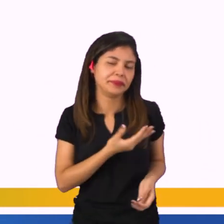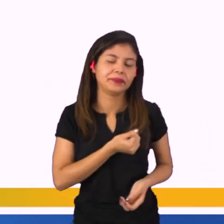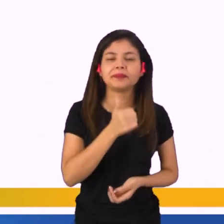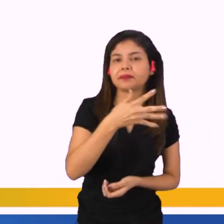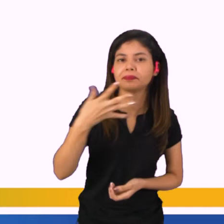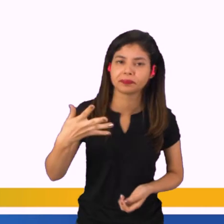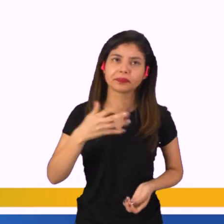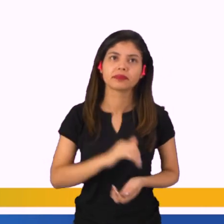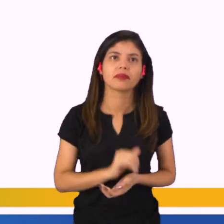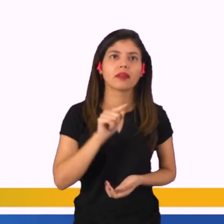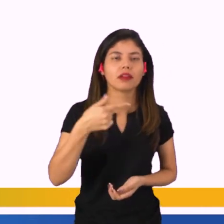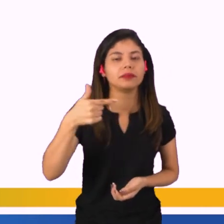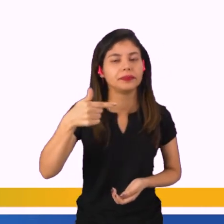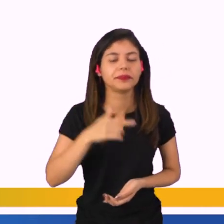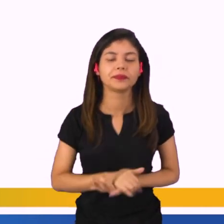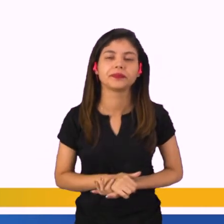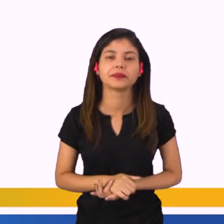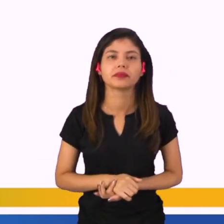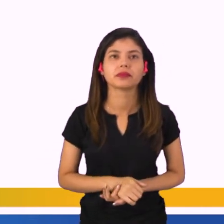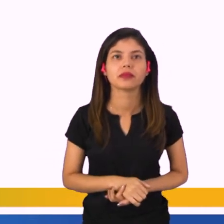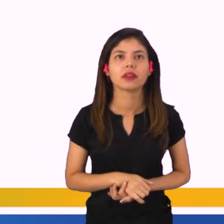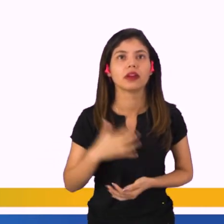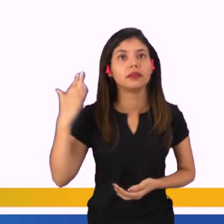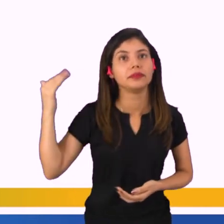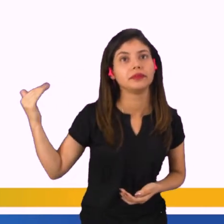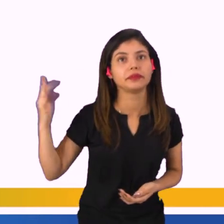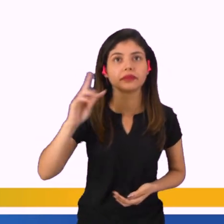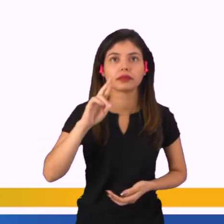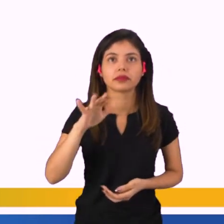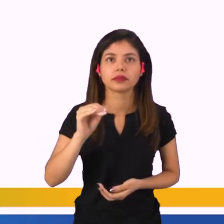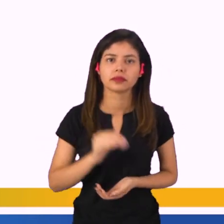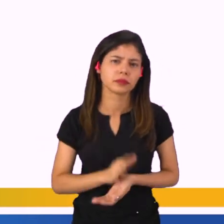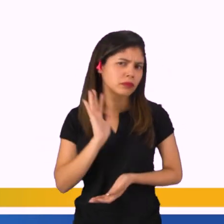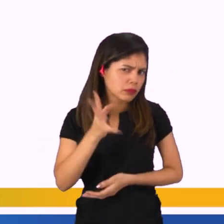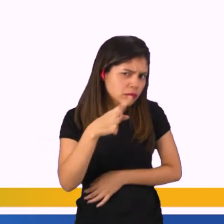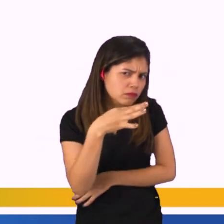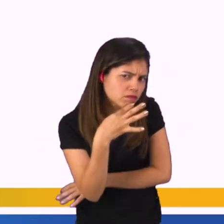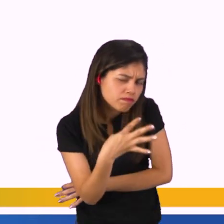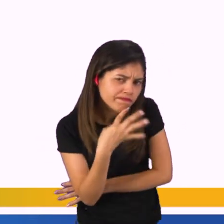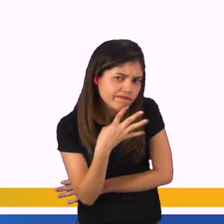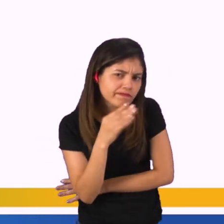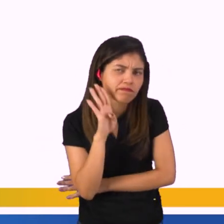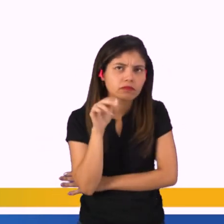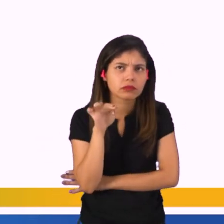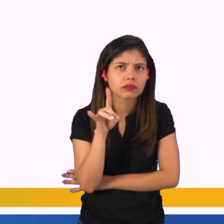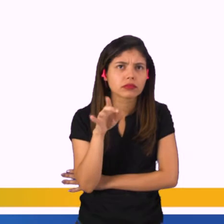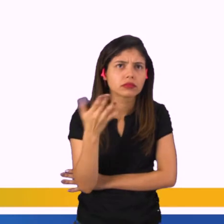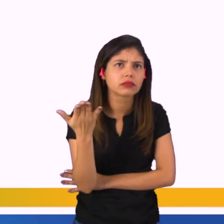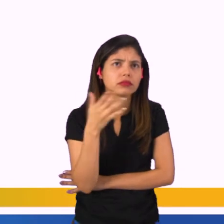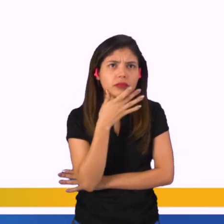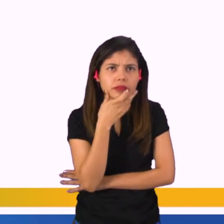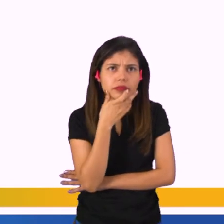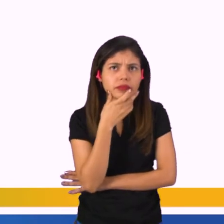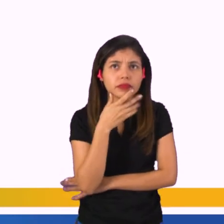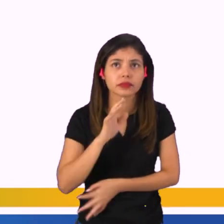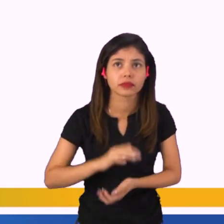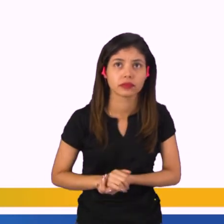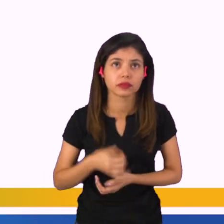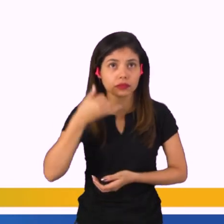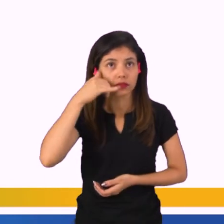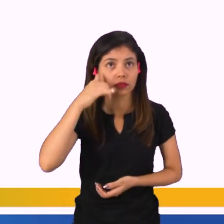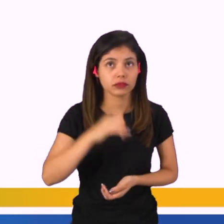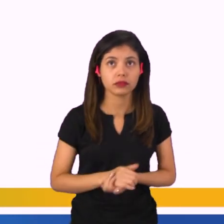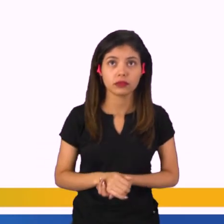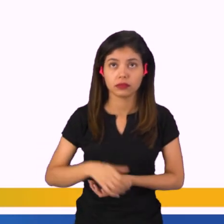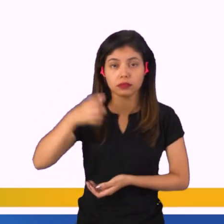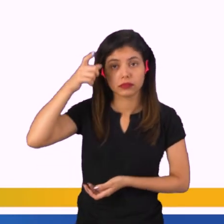número decimal, que é 14,7, tudo bem? Então, o famoso touro bandido, você já ouviu falar no touro bandido? Ele foi o touro